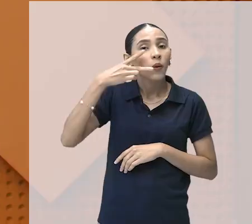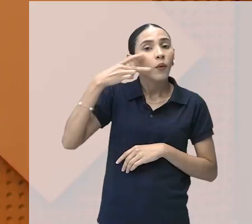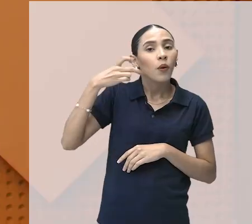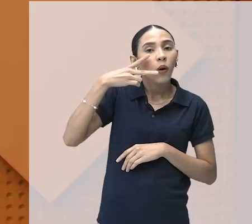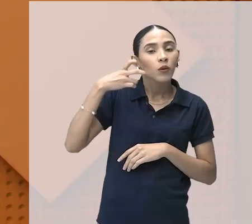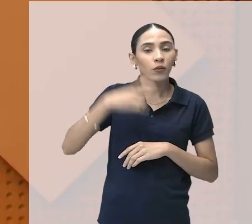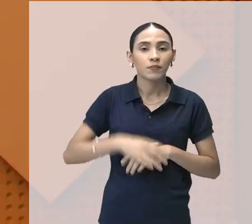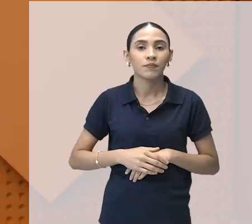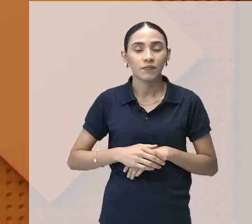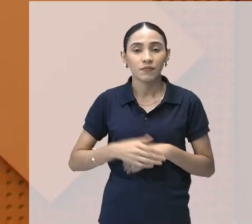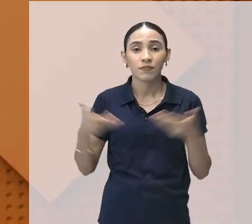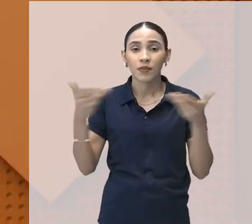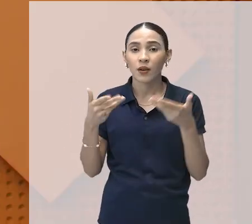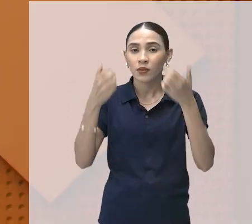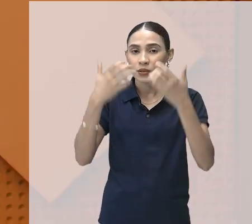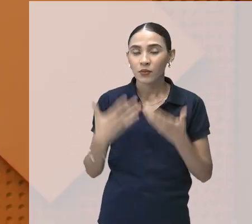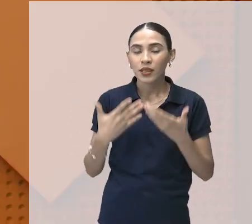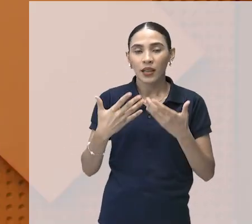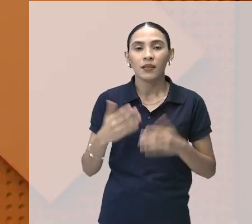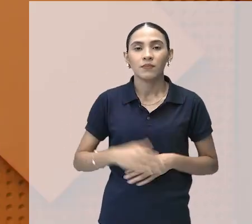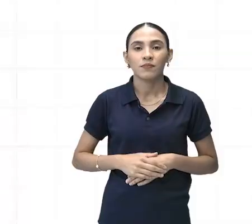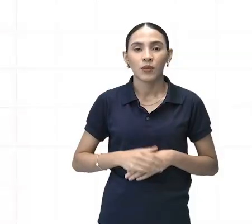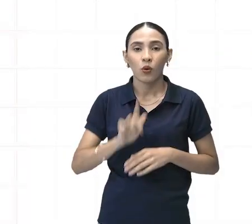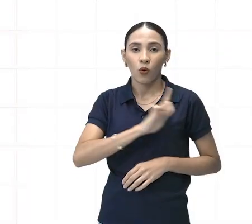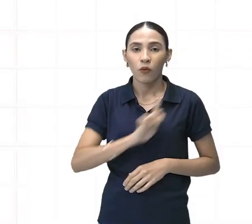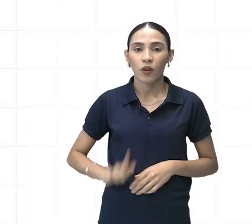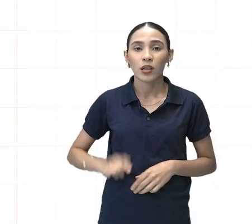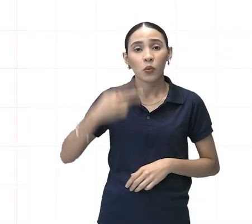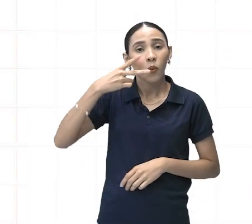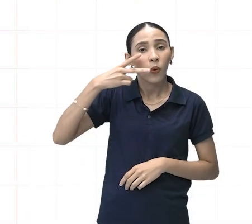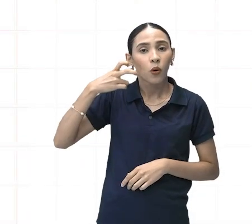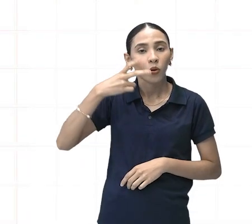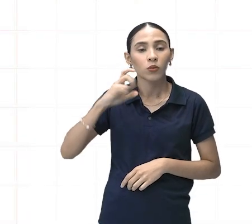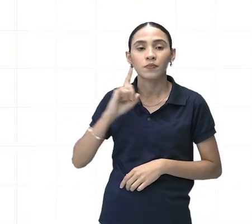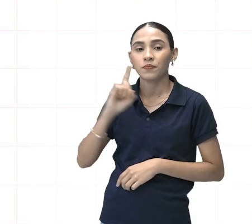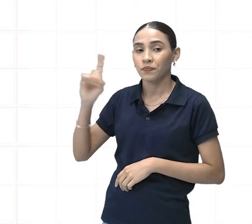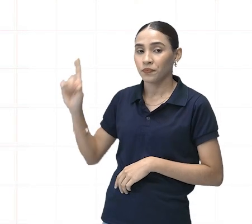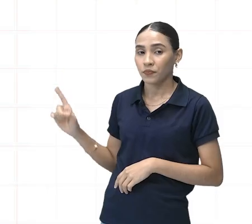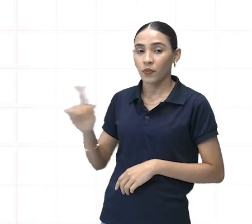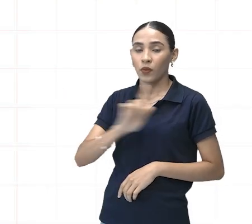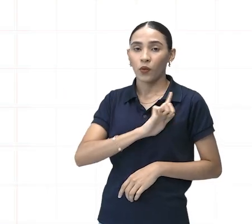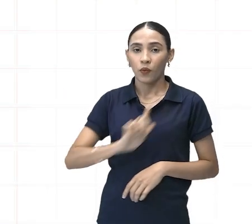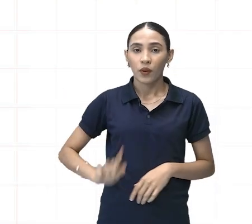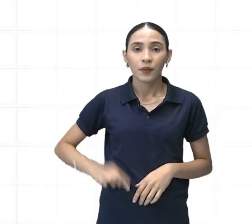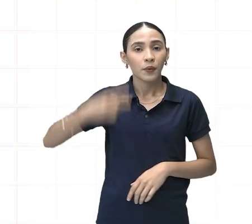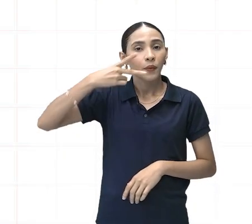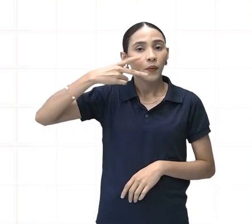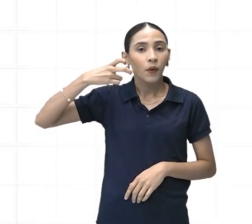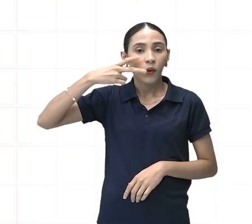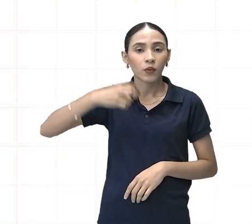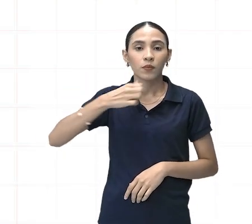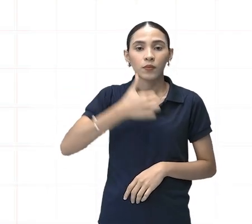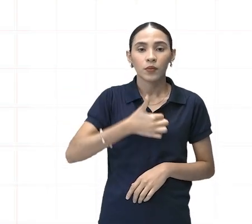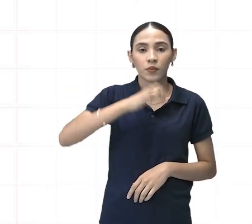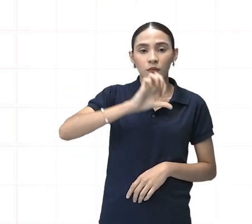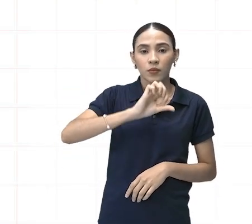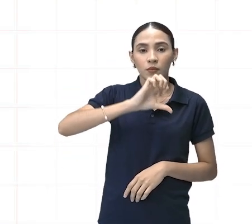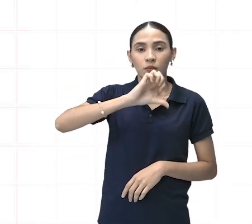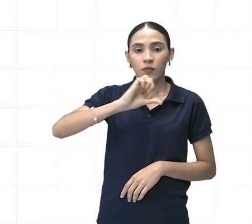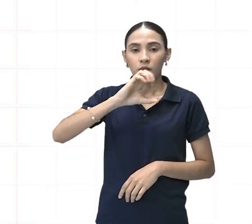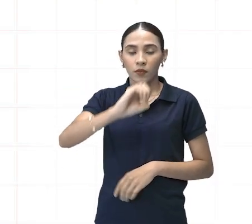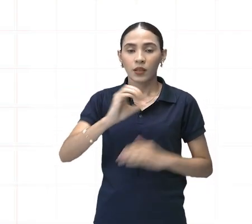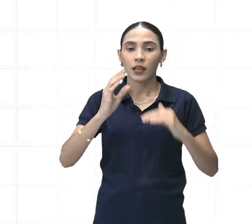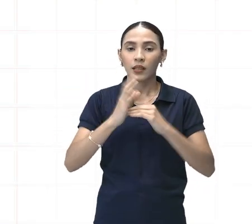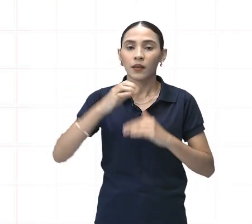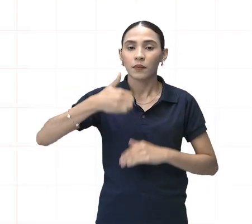de Mello, e vamos agora caracterizar esse governo. Acompanhem comigo. Então, o governo Collor de Mello é de